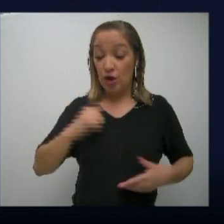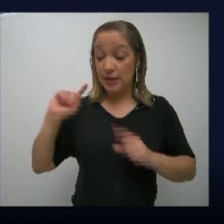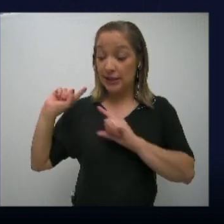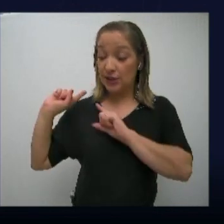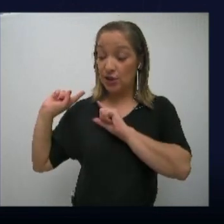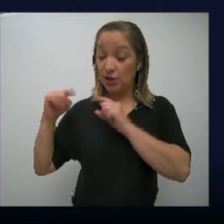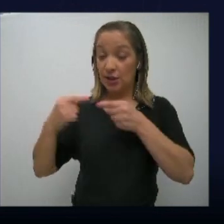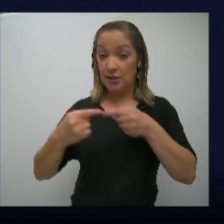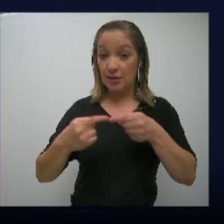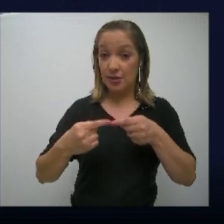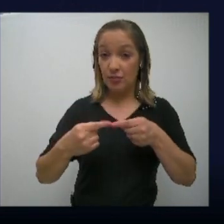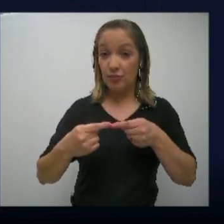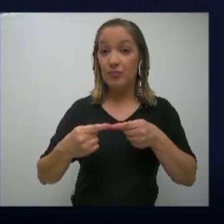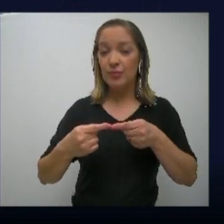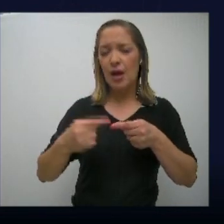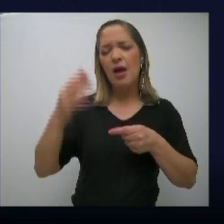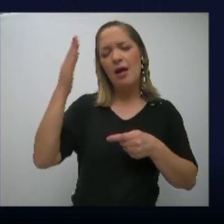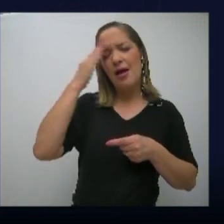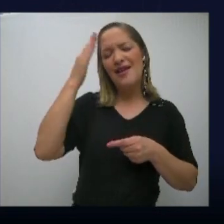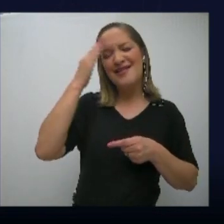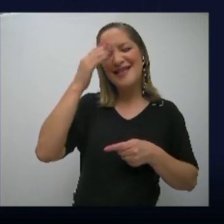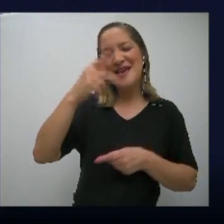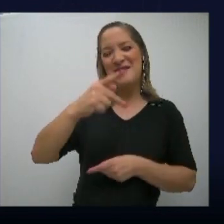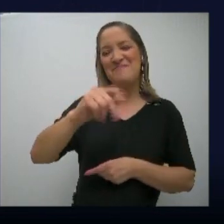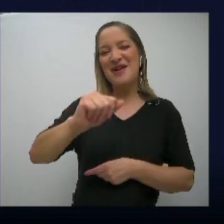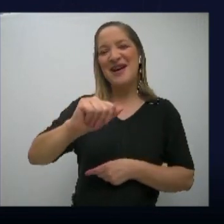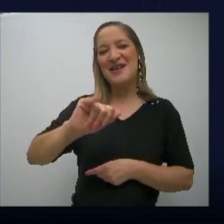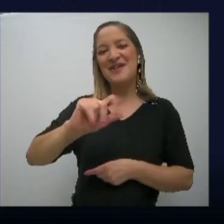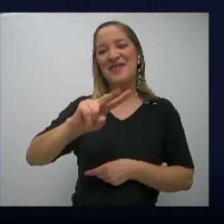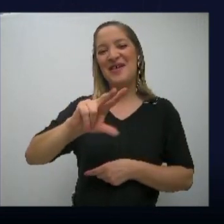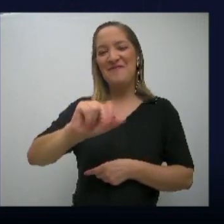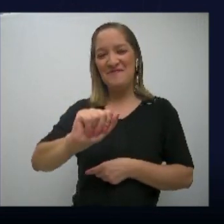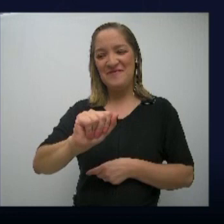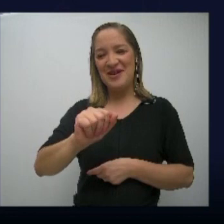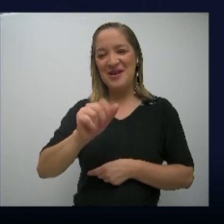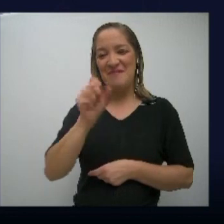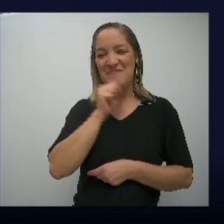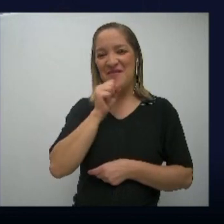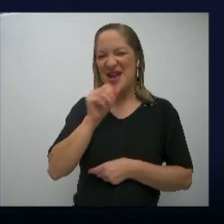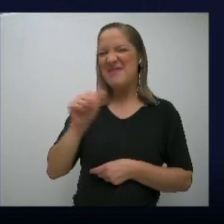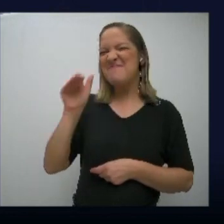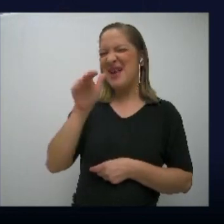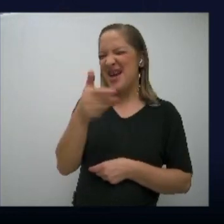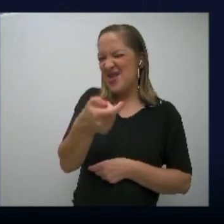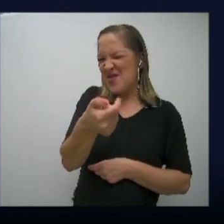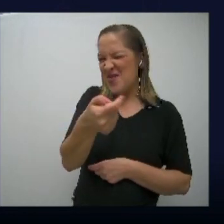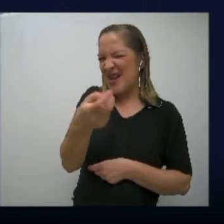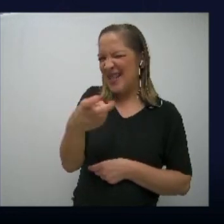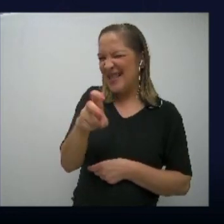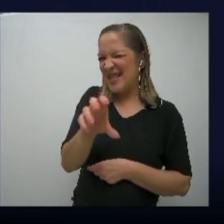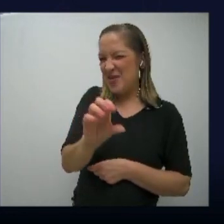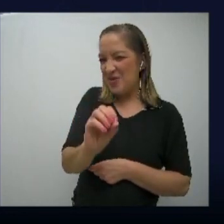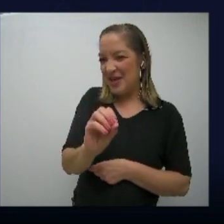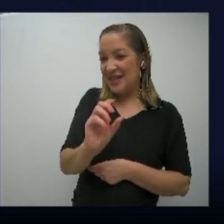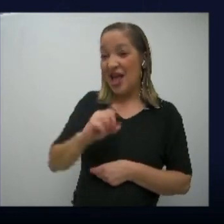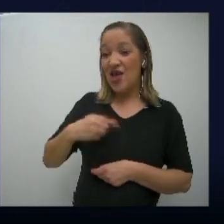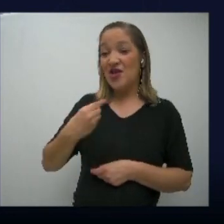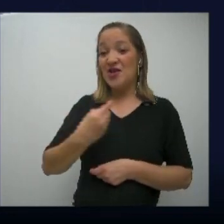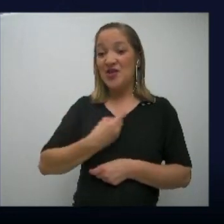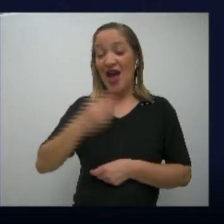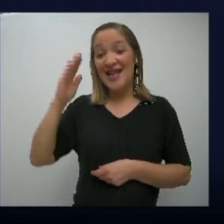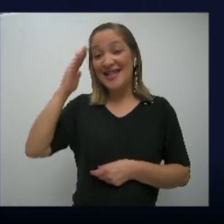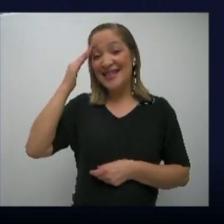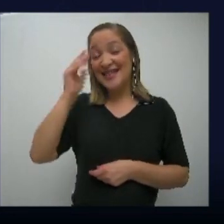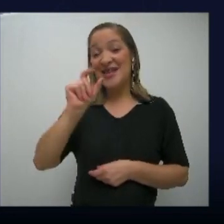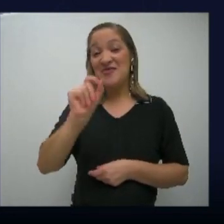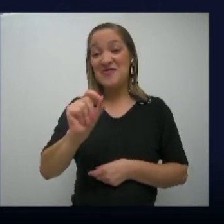né É eu sei que o pai vai mais velho que a gente botar beira do rio cinquentinha já e em a gente